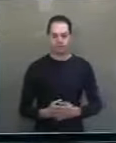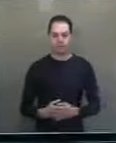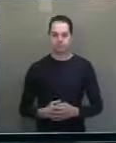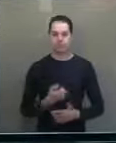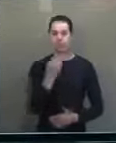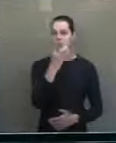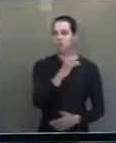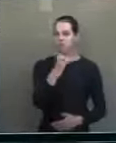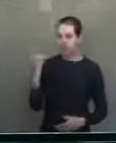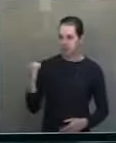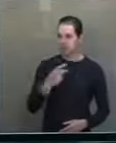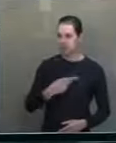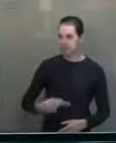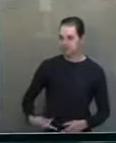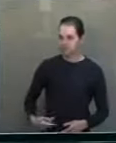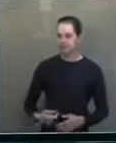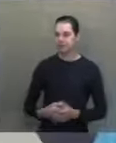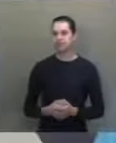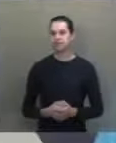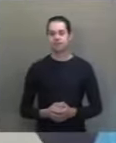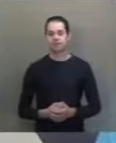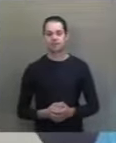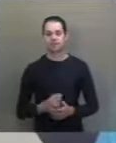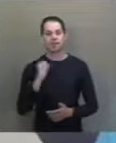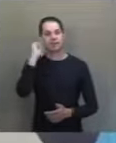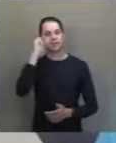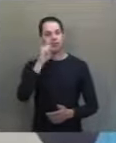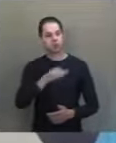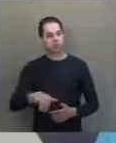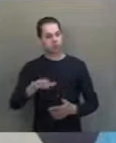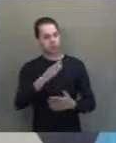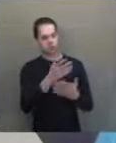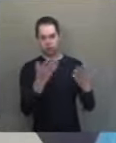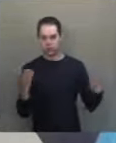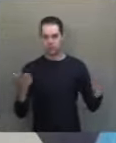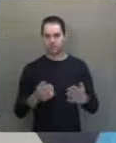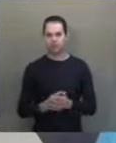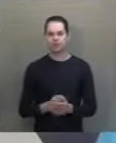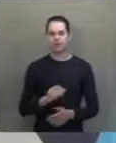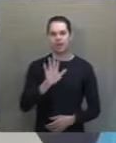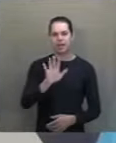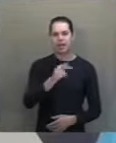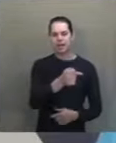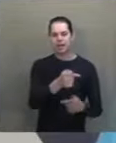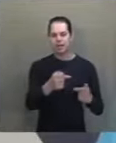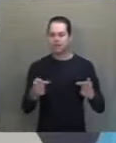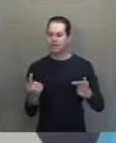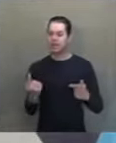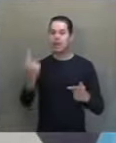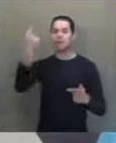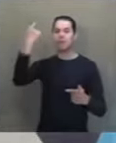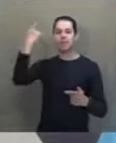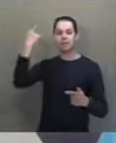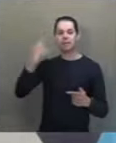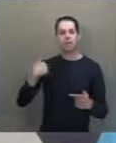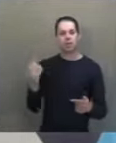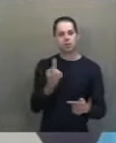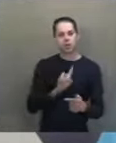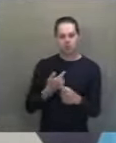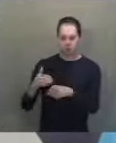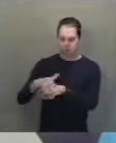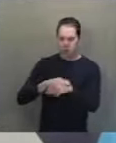Bom dia, presidente Rodrigo Pacheco, senadores e senadoras. Presidente, na semana passada, após dialogar com o líder